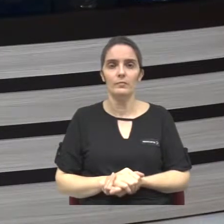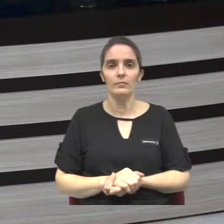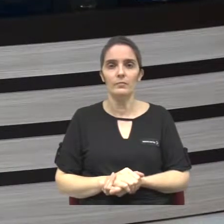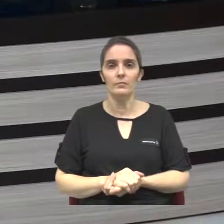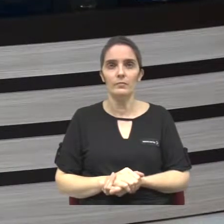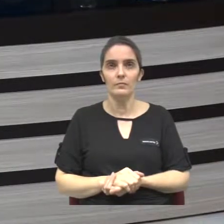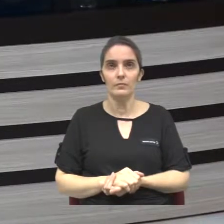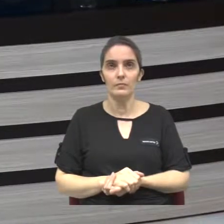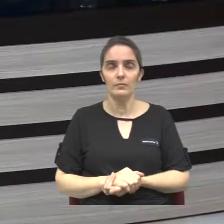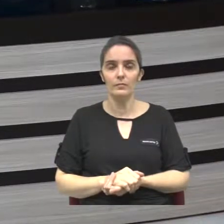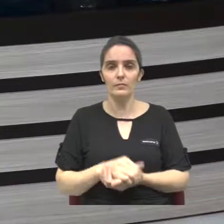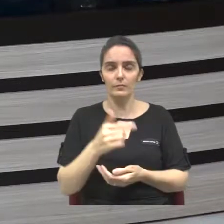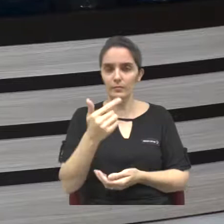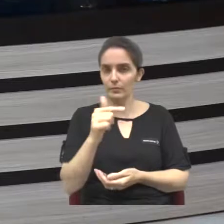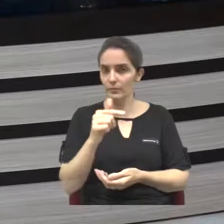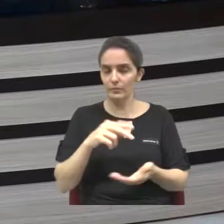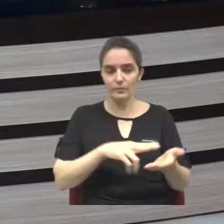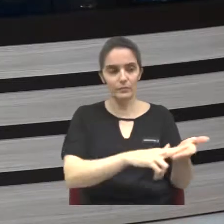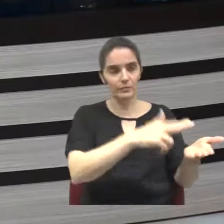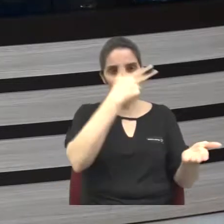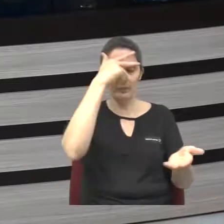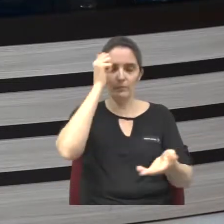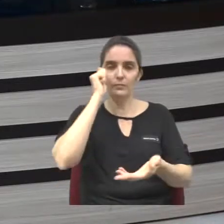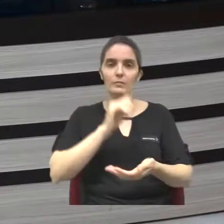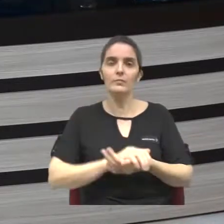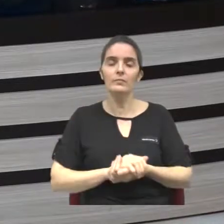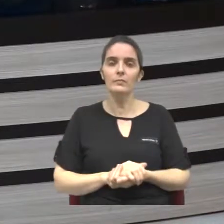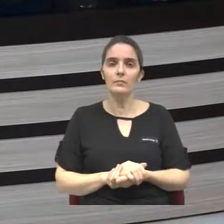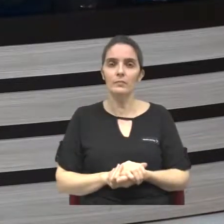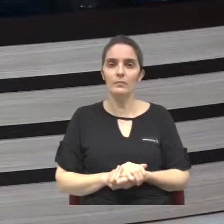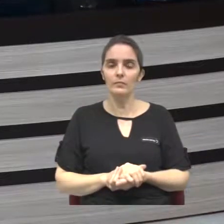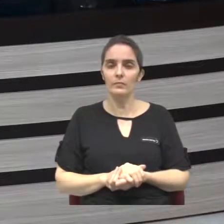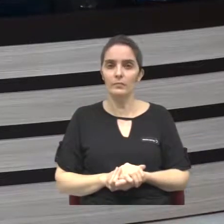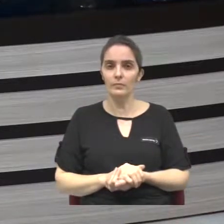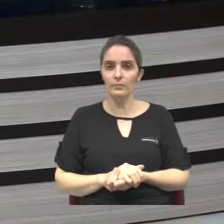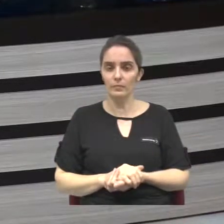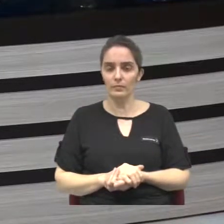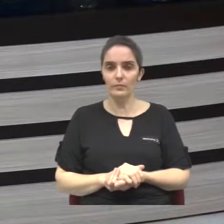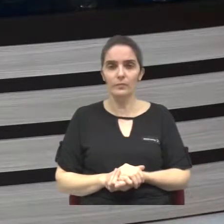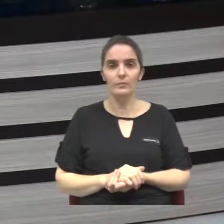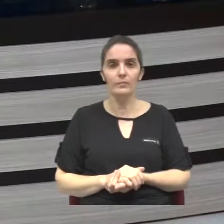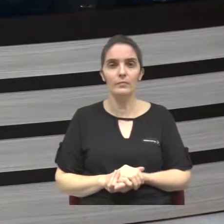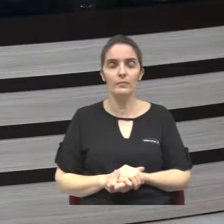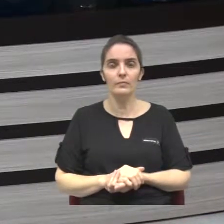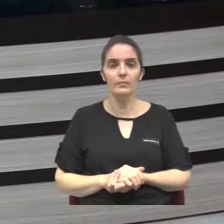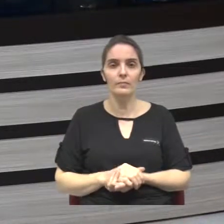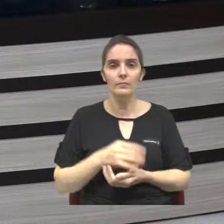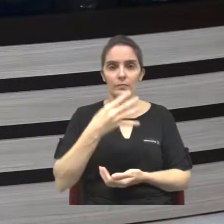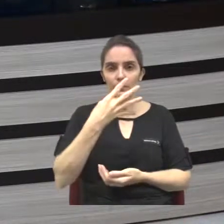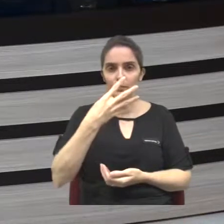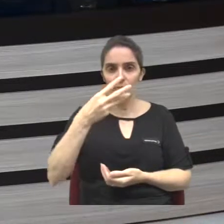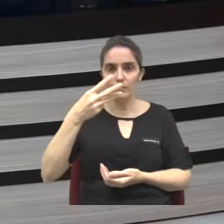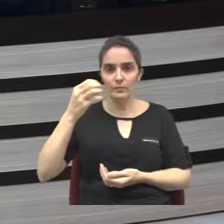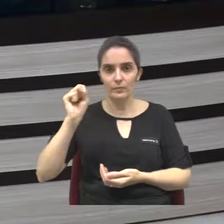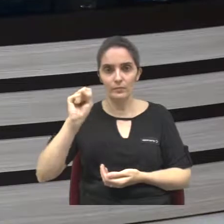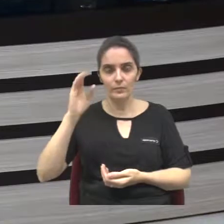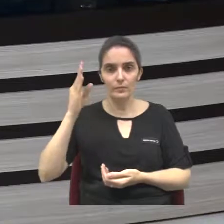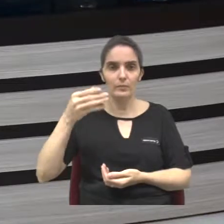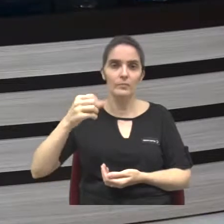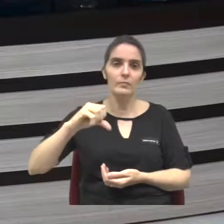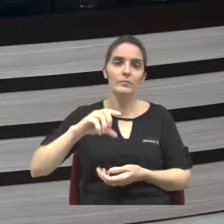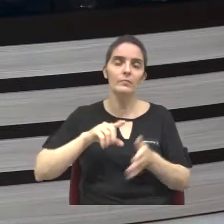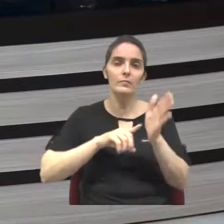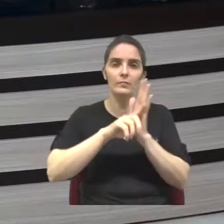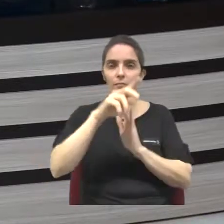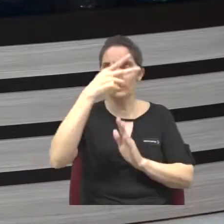Não havendo, será encaminhado ao Executivo. Requerimento 438, barra 2019, requer informações